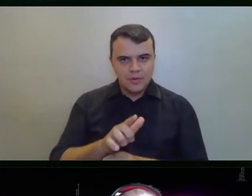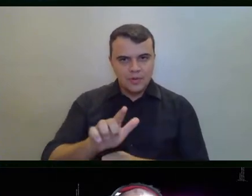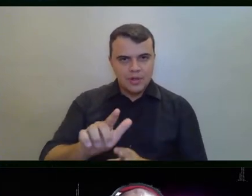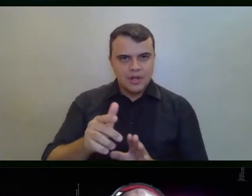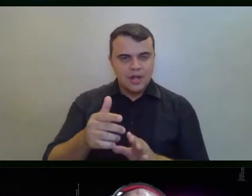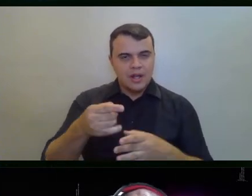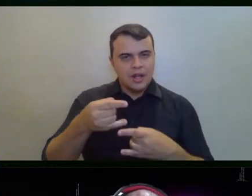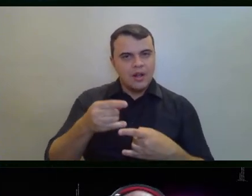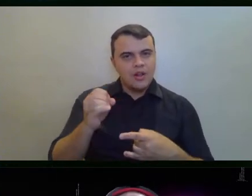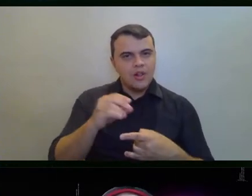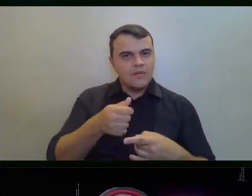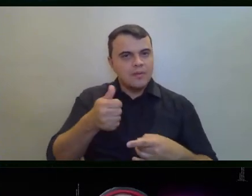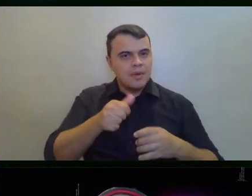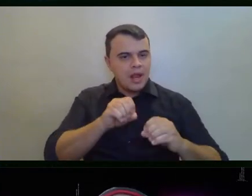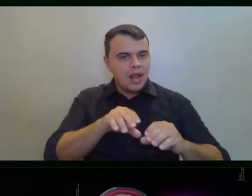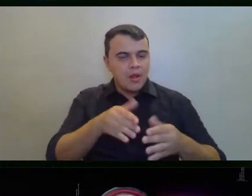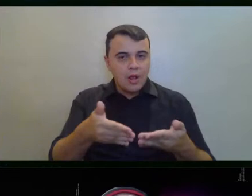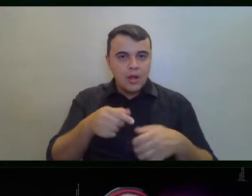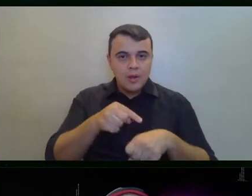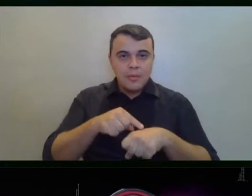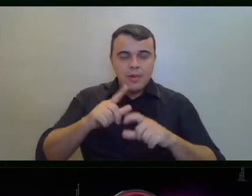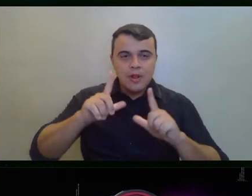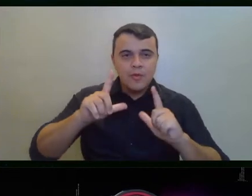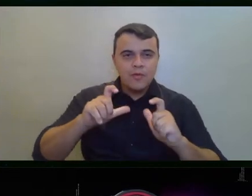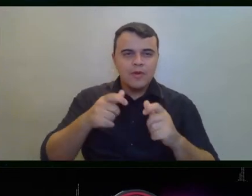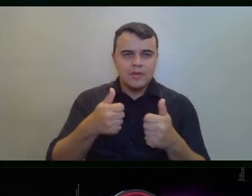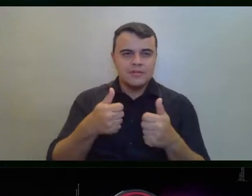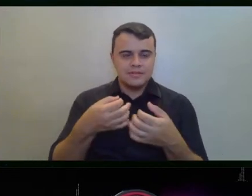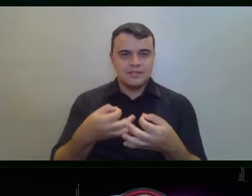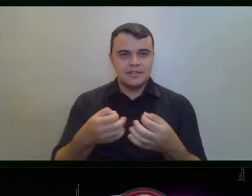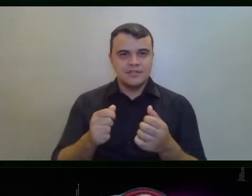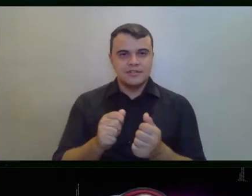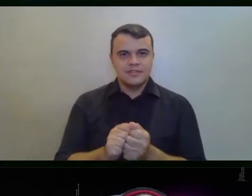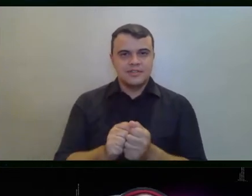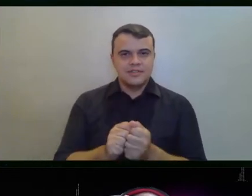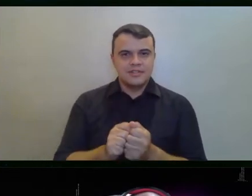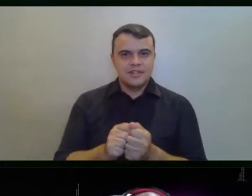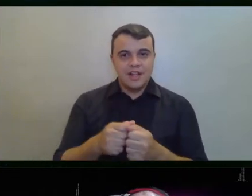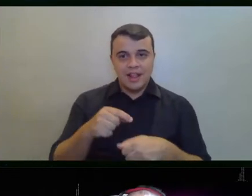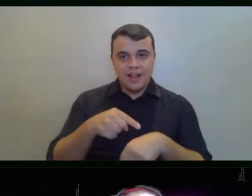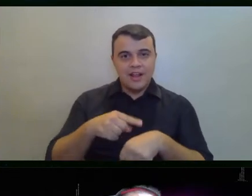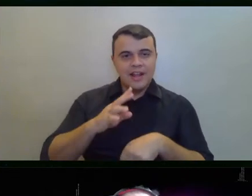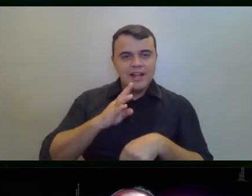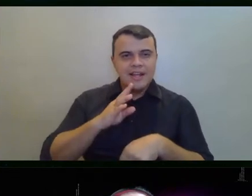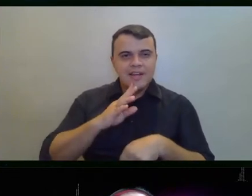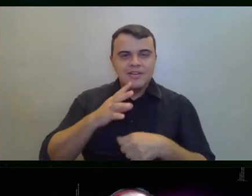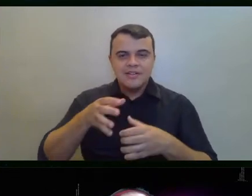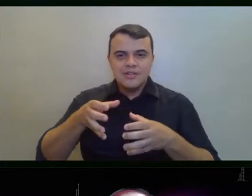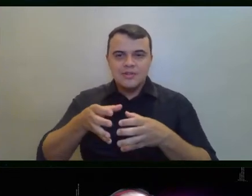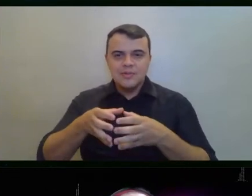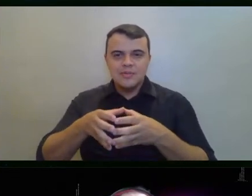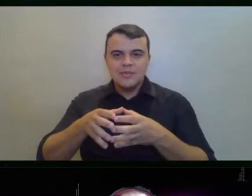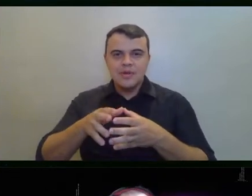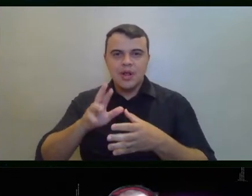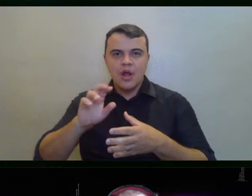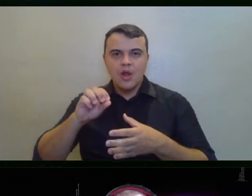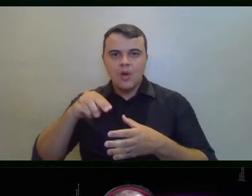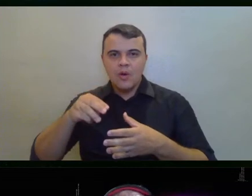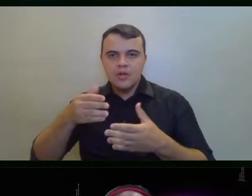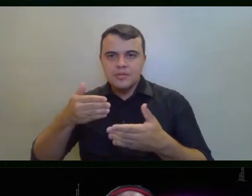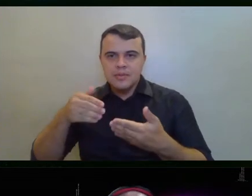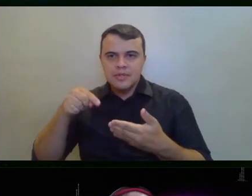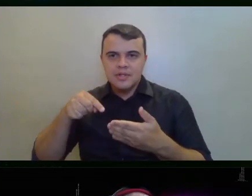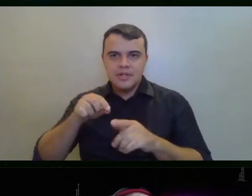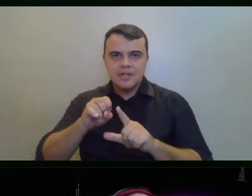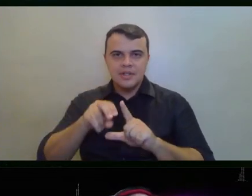uma aula inaugural acho que agora é o momento da foto né galera para a gente tirar aquela foto da hora já vi que tem uma galera que mandou no Roms o pessoal que já mandou